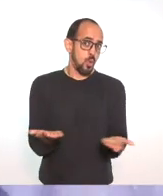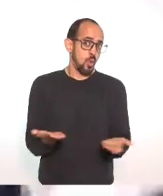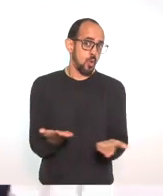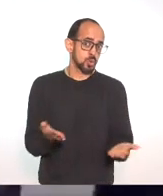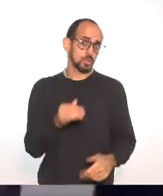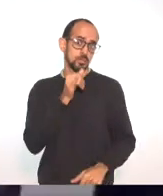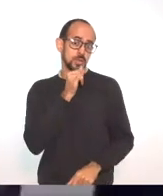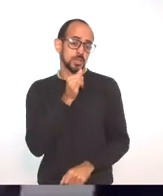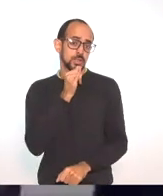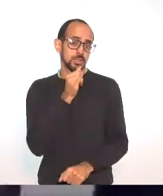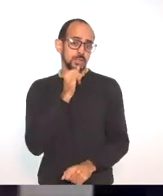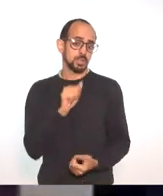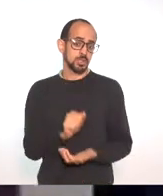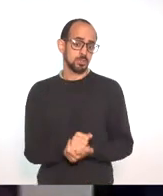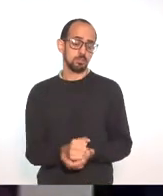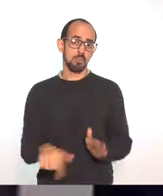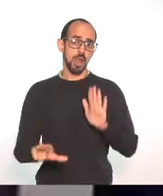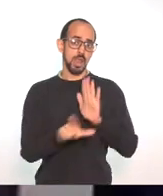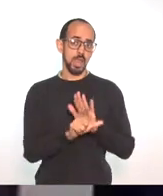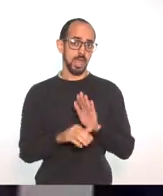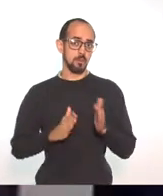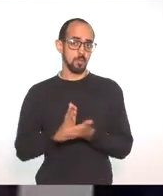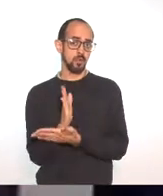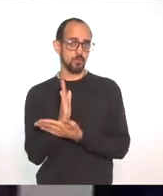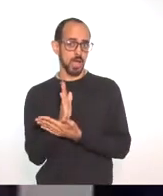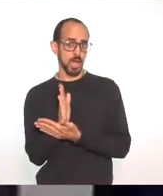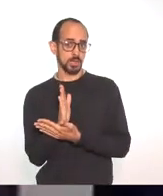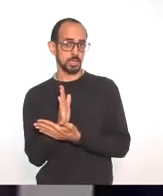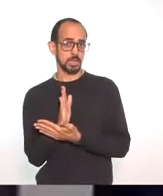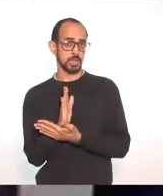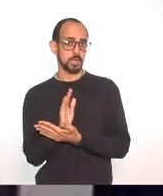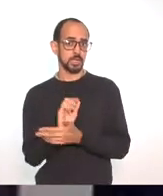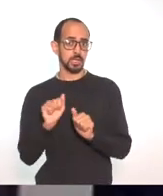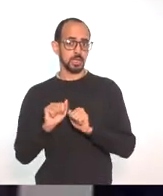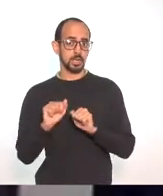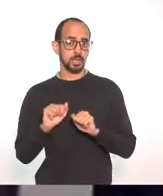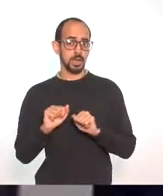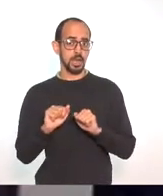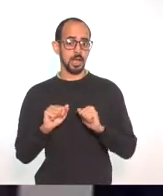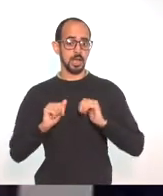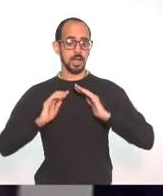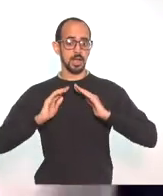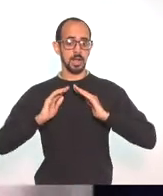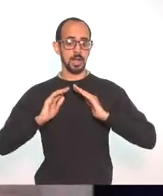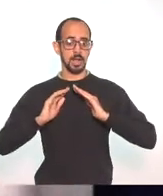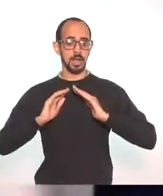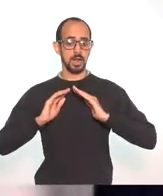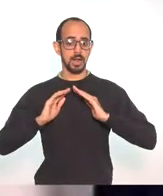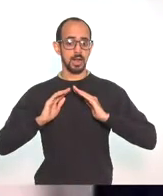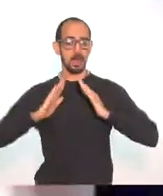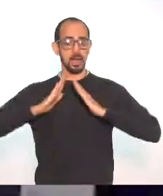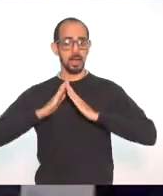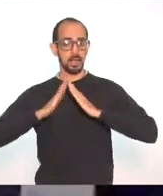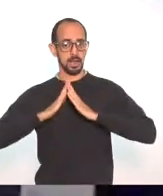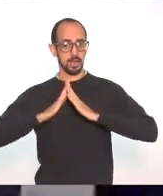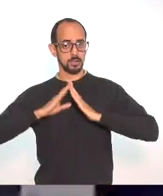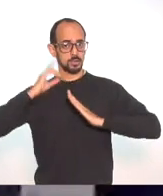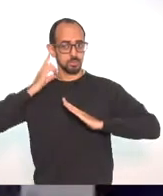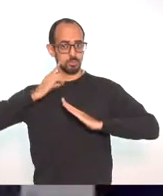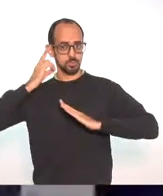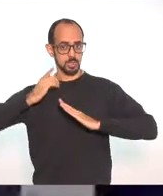é uma lei que foi aprovada na Assembleia Legislativa é no caso